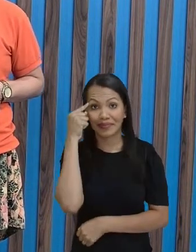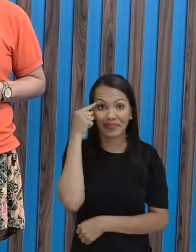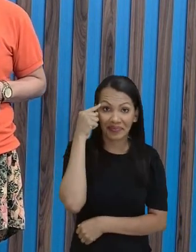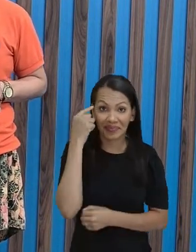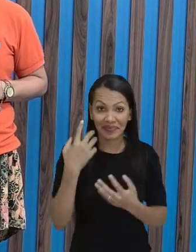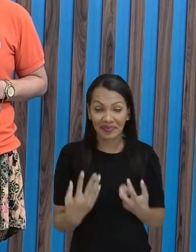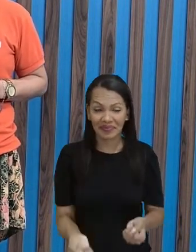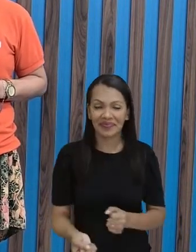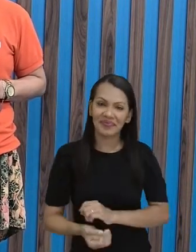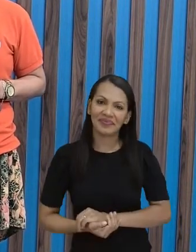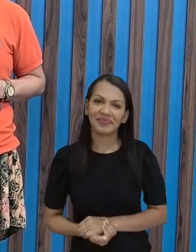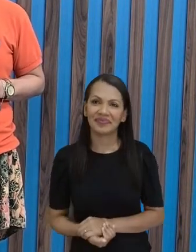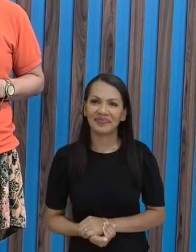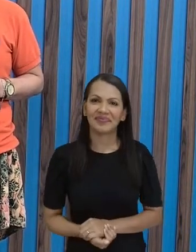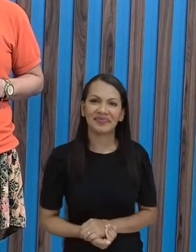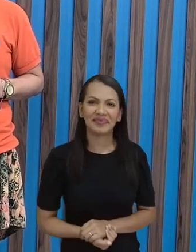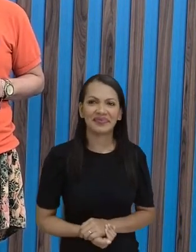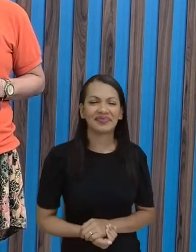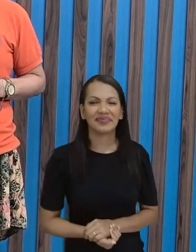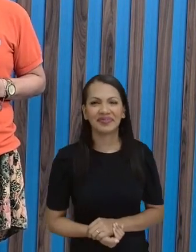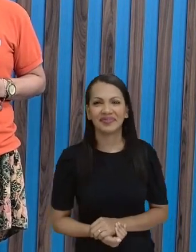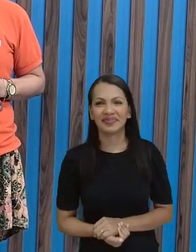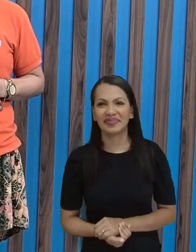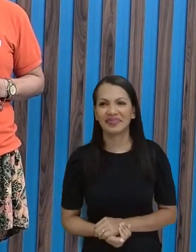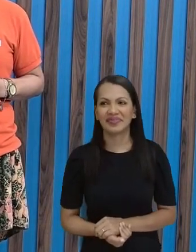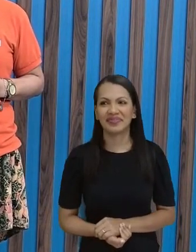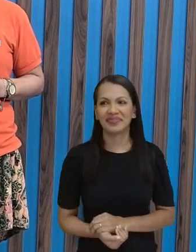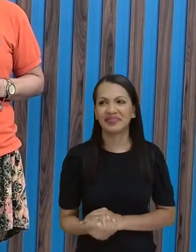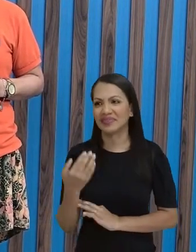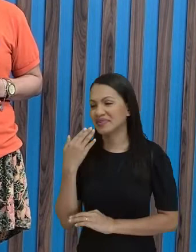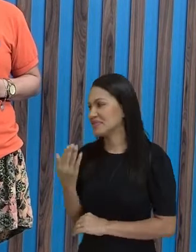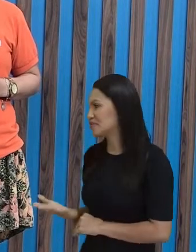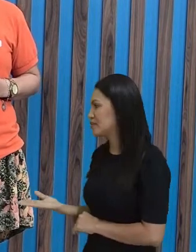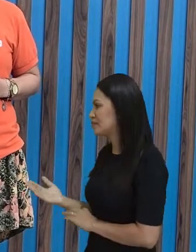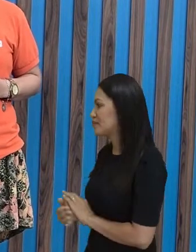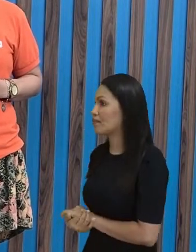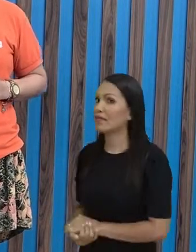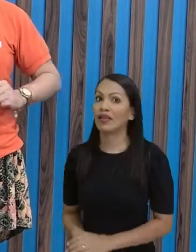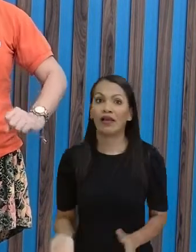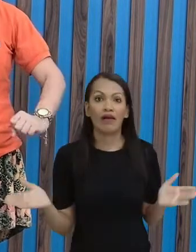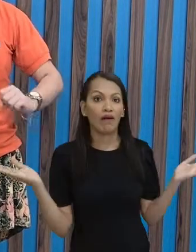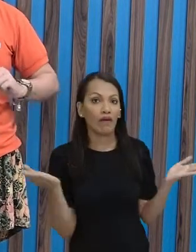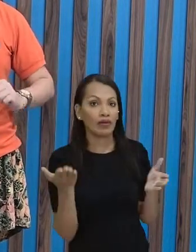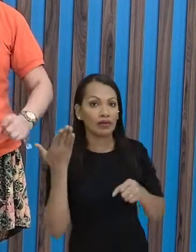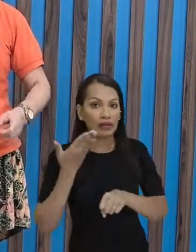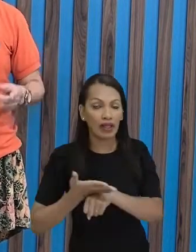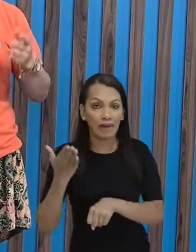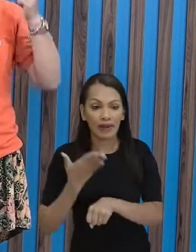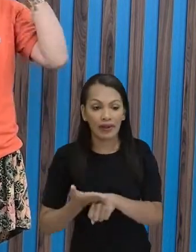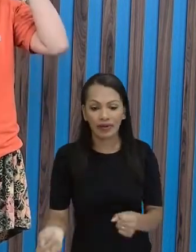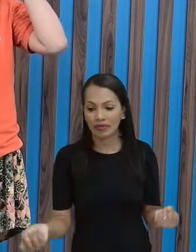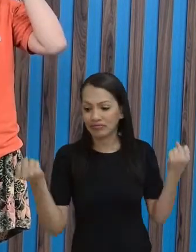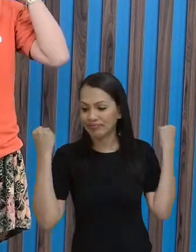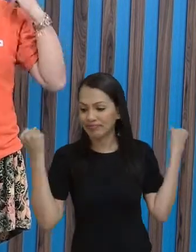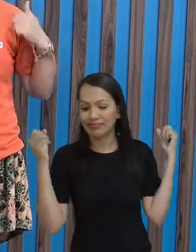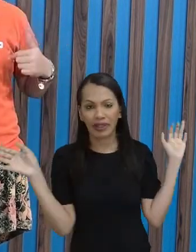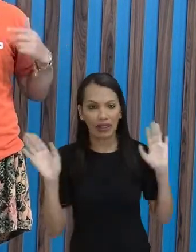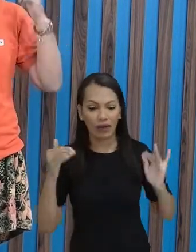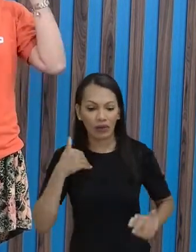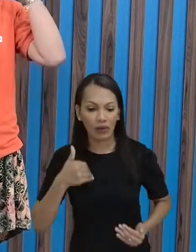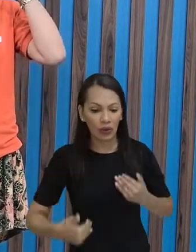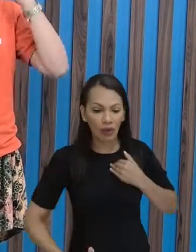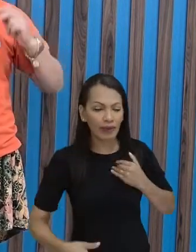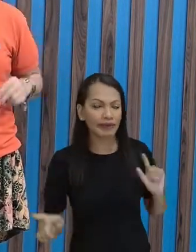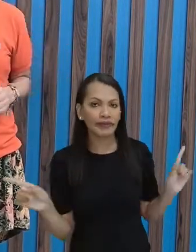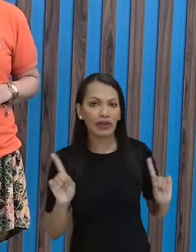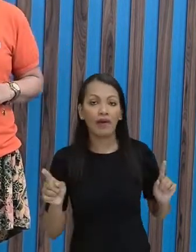Vamos lá? Então, hora de praticar. Vamos lá, que não é exercício do corpo, mas é